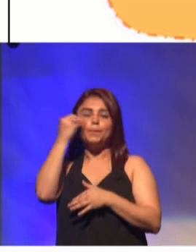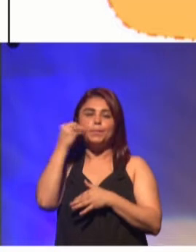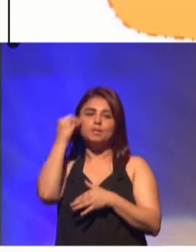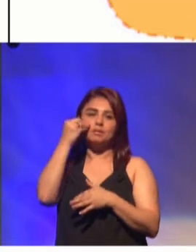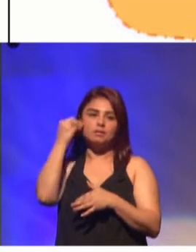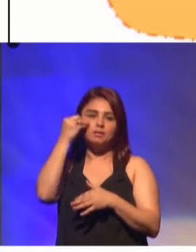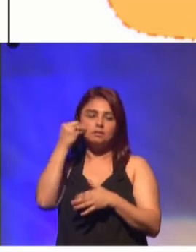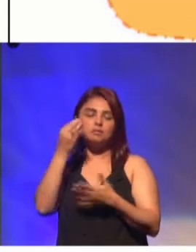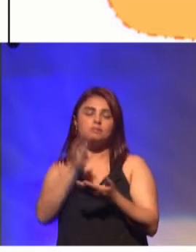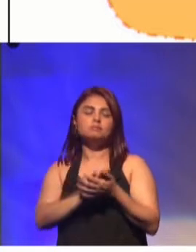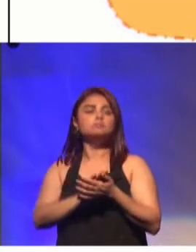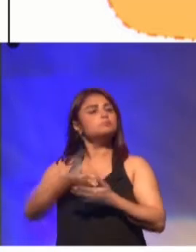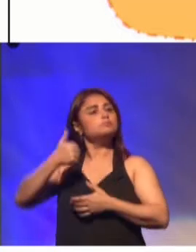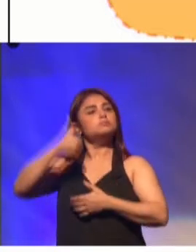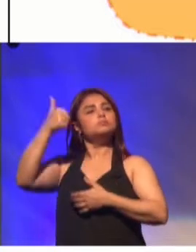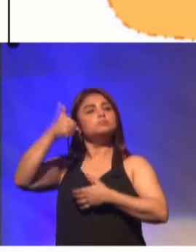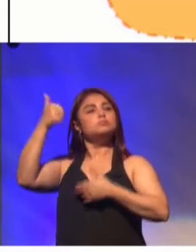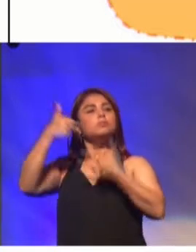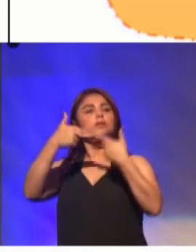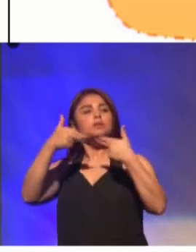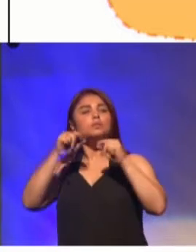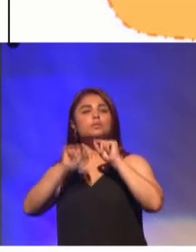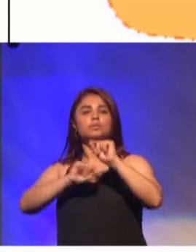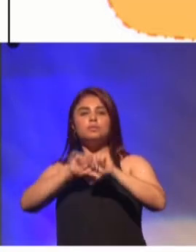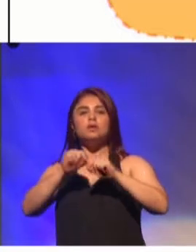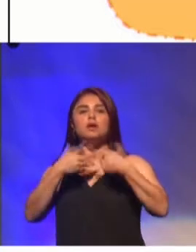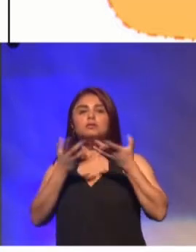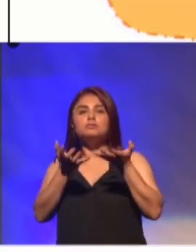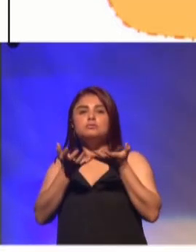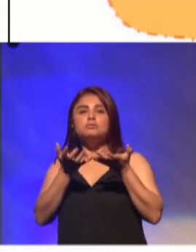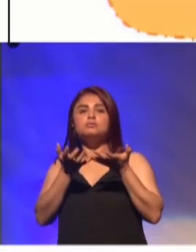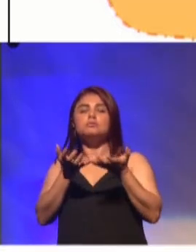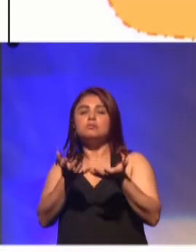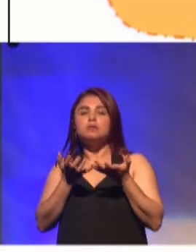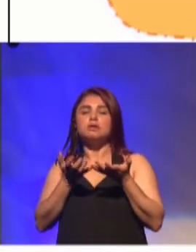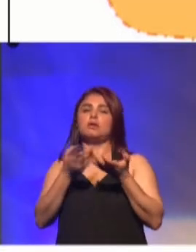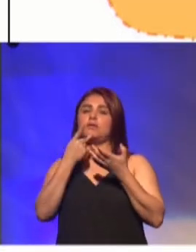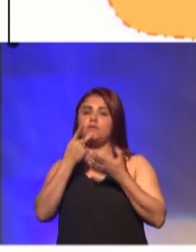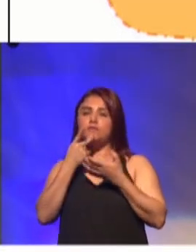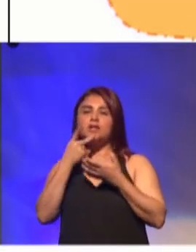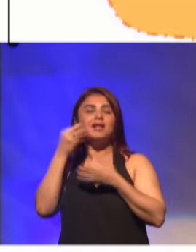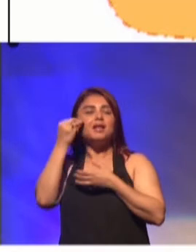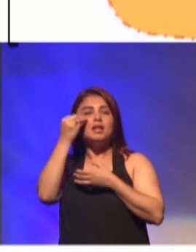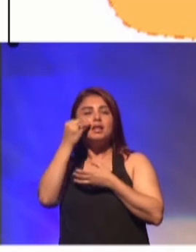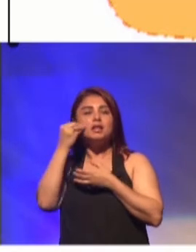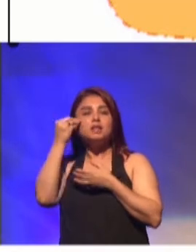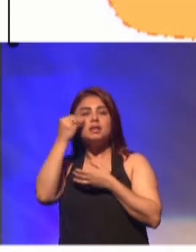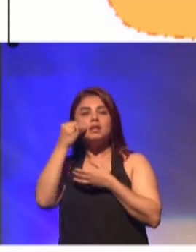Então, primeira coisa é isso. Então, a gente gostaria de dizer que essa